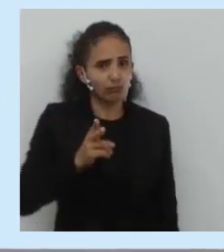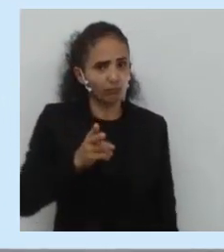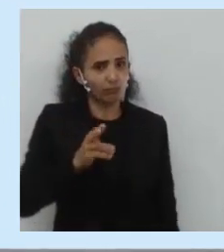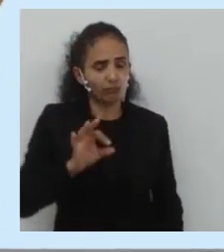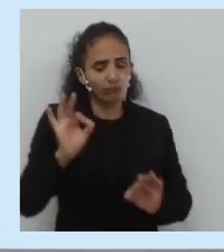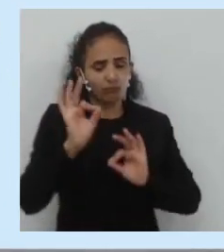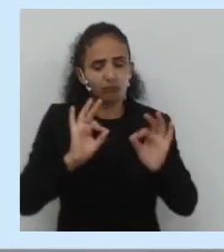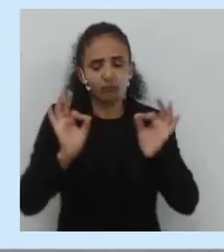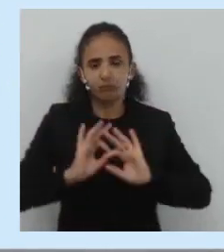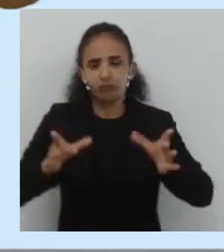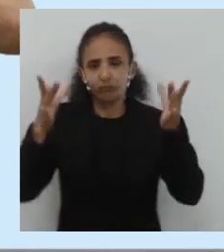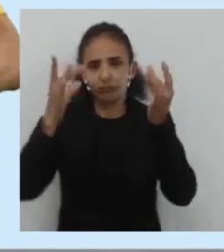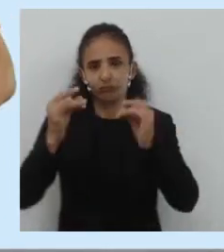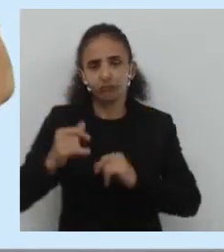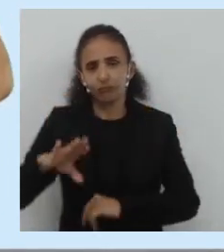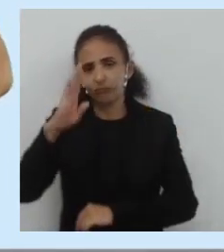elementos